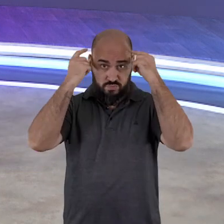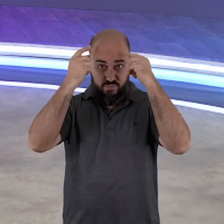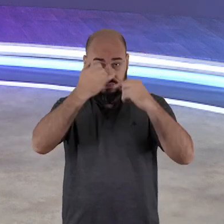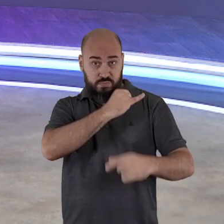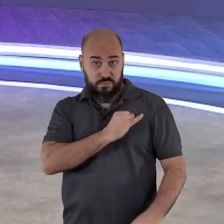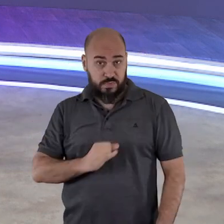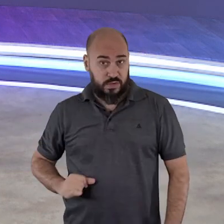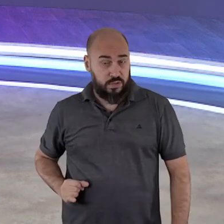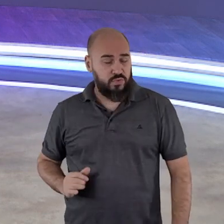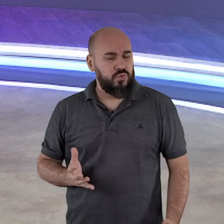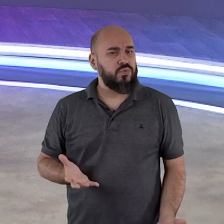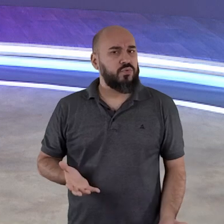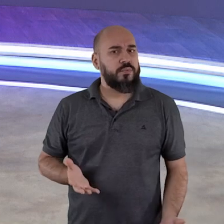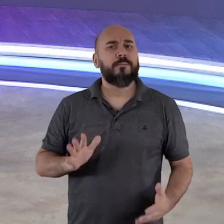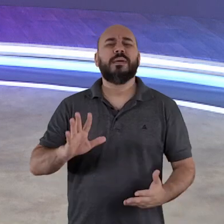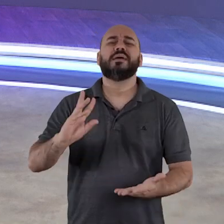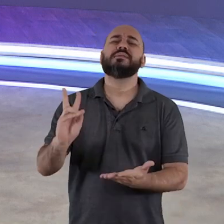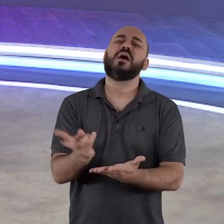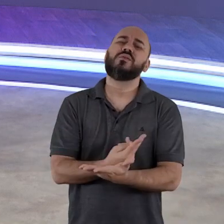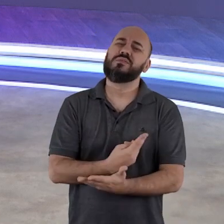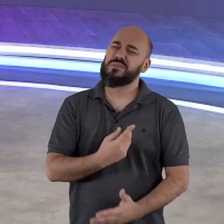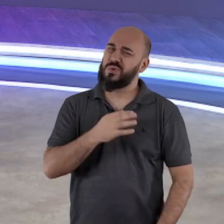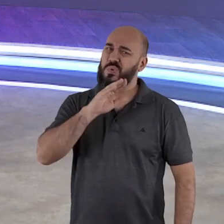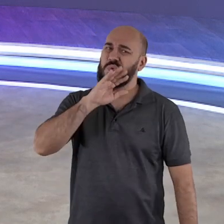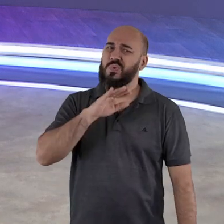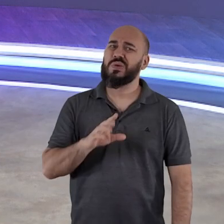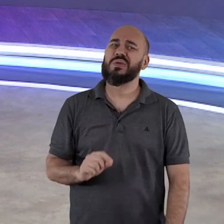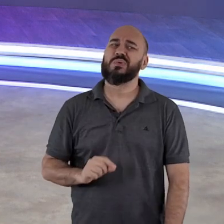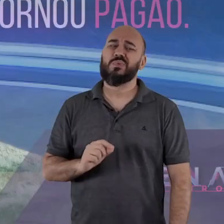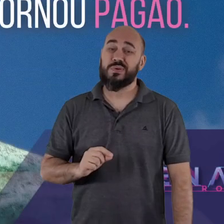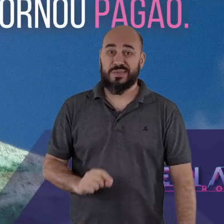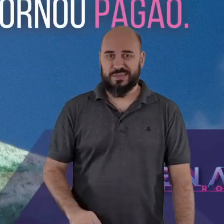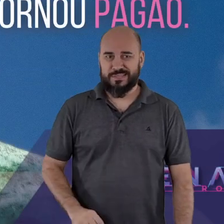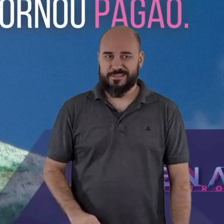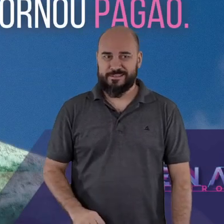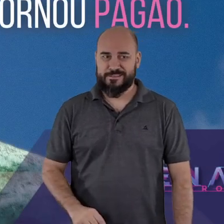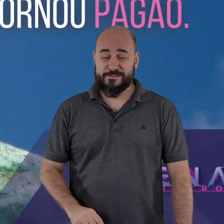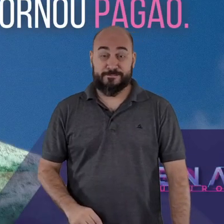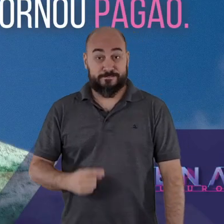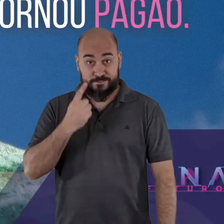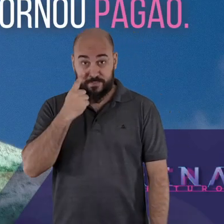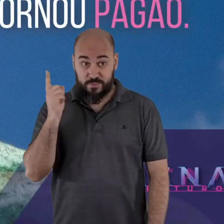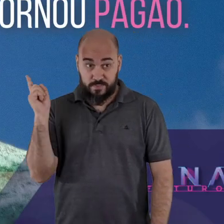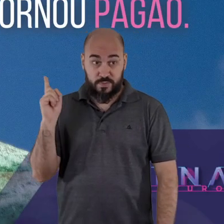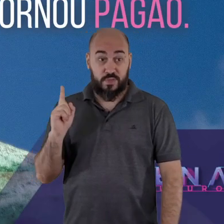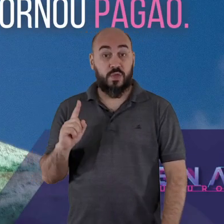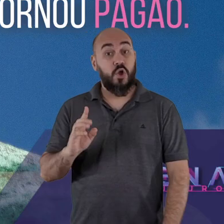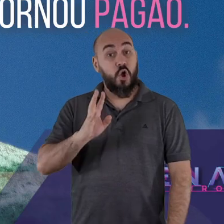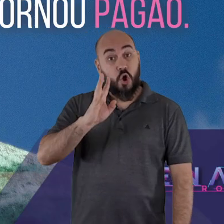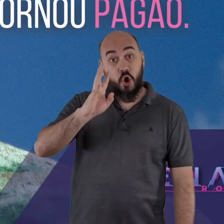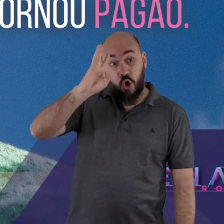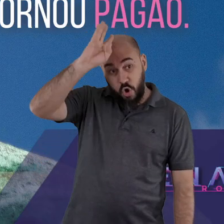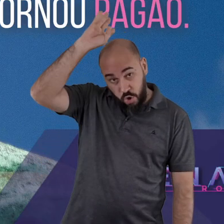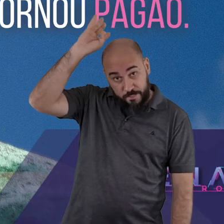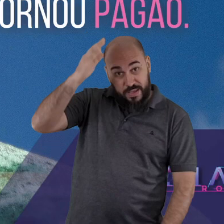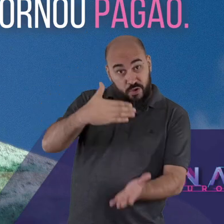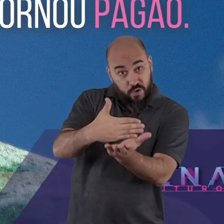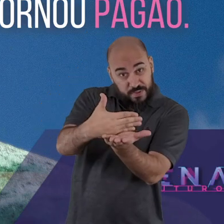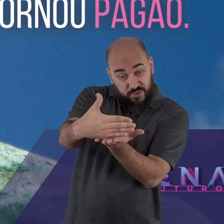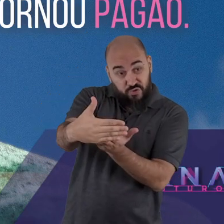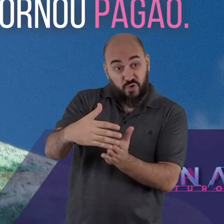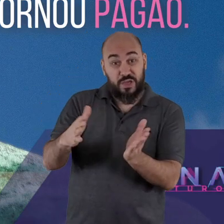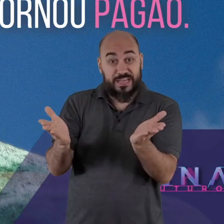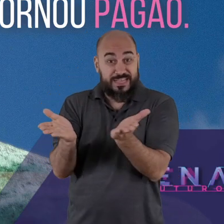algo trágico. Sabe o que aconteceu? Olha só, diz assim, Roma se tornou cristã, mas